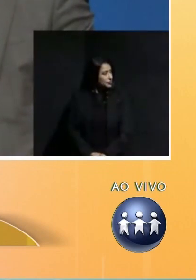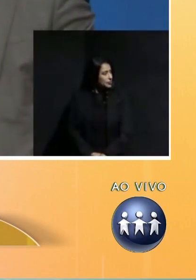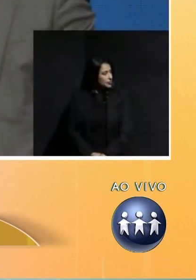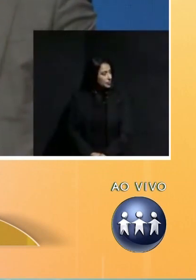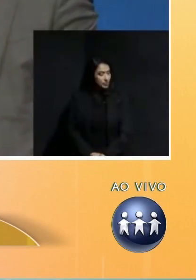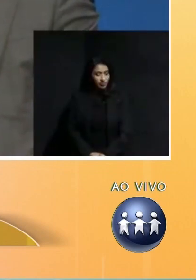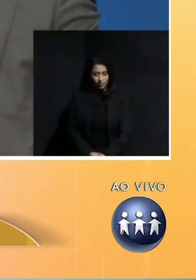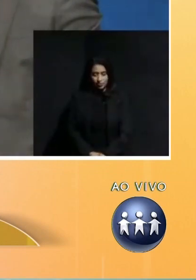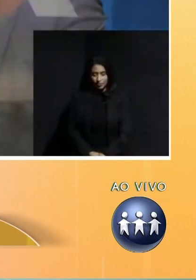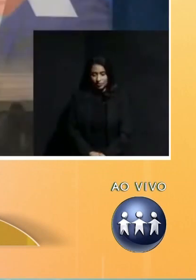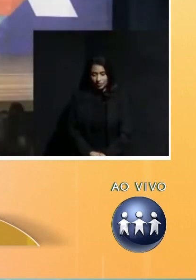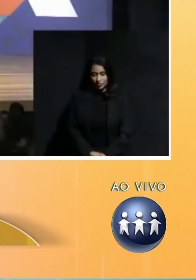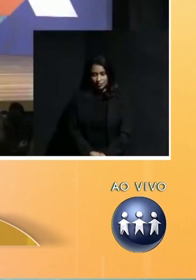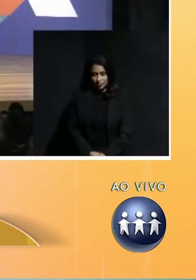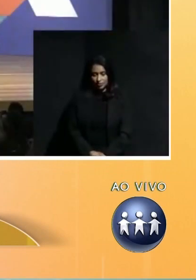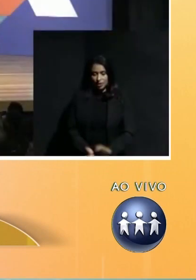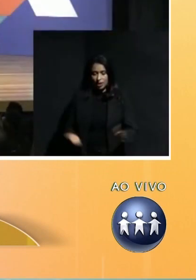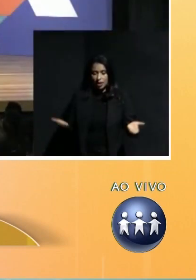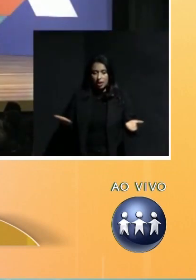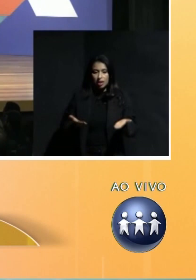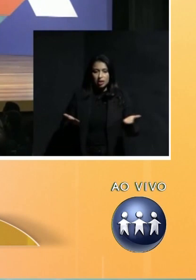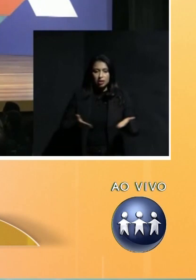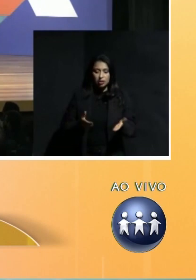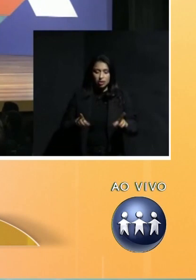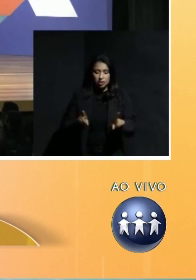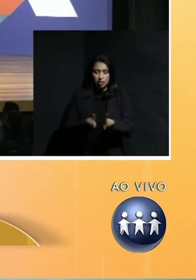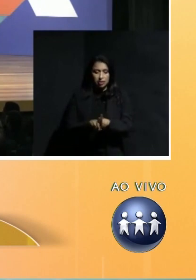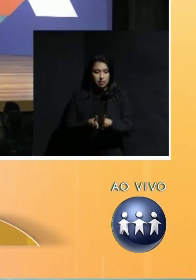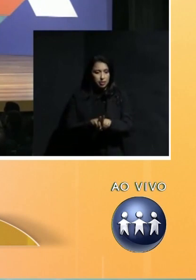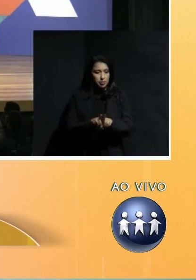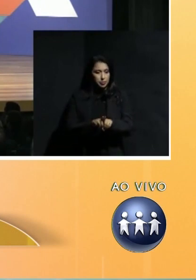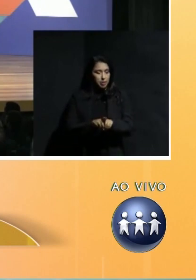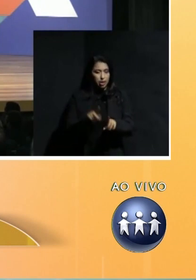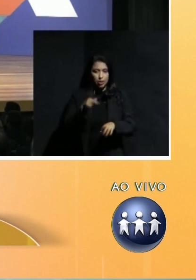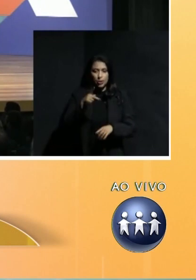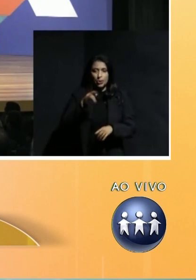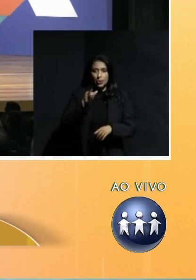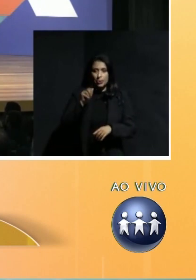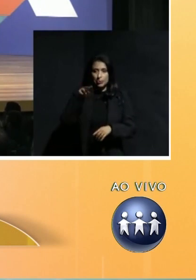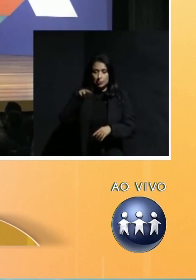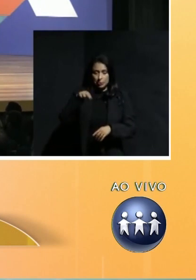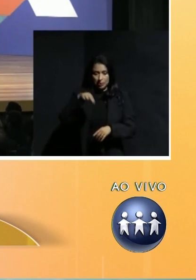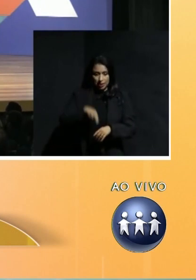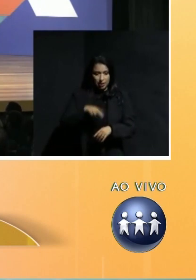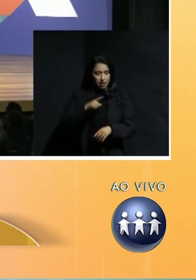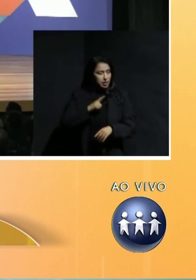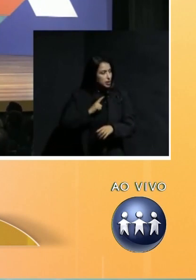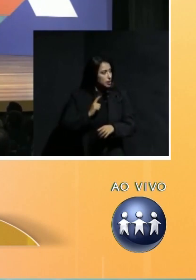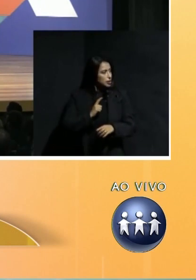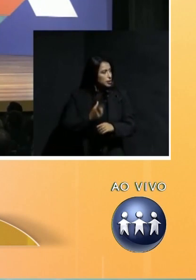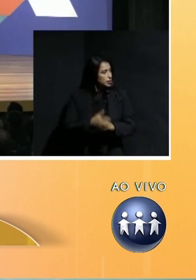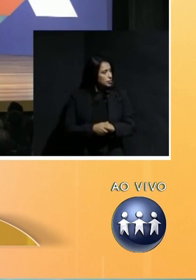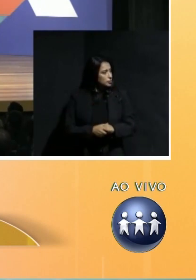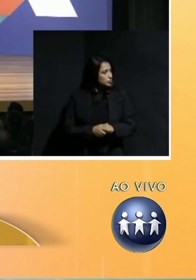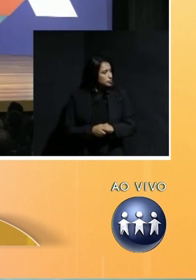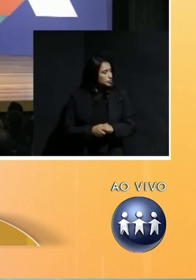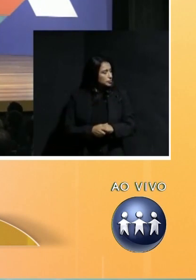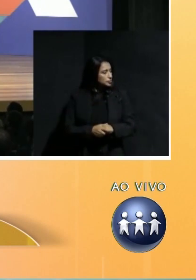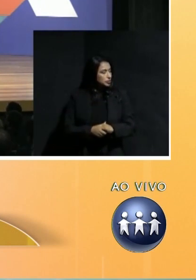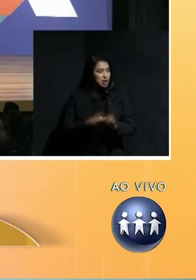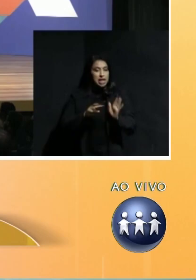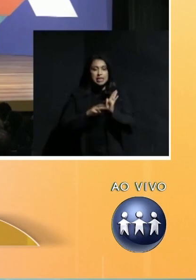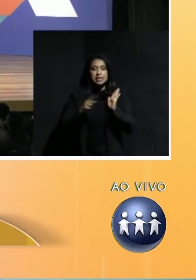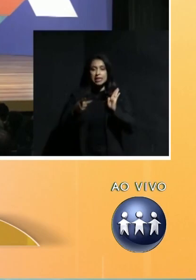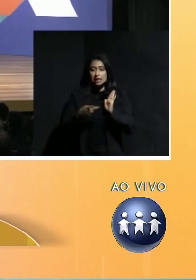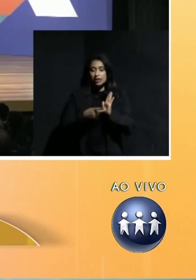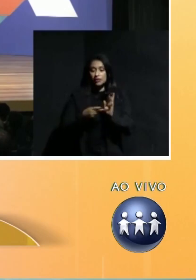políticas, mais acomodações políticas dentro do governo federal. Apesar disso, ele jogou panos quentes e elogiou o trabalho